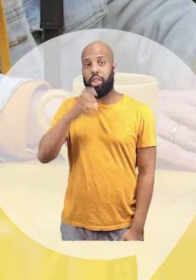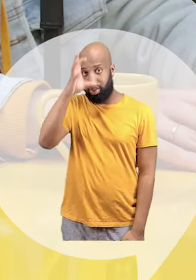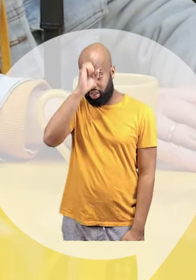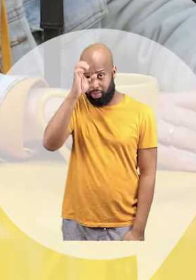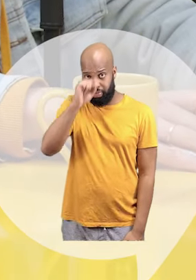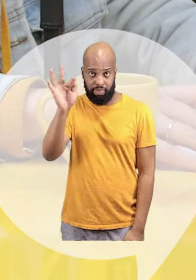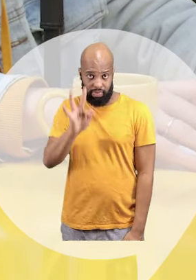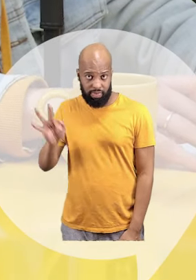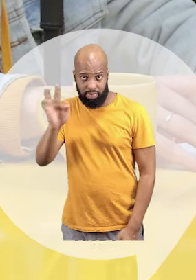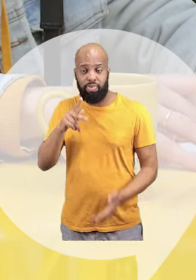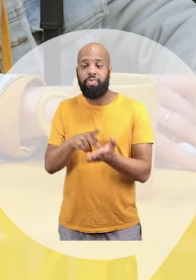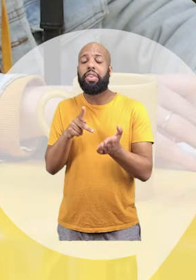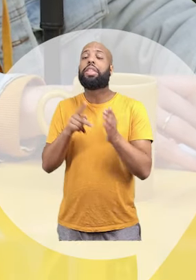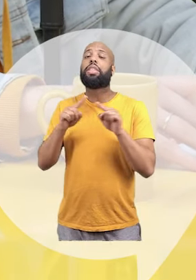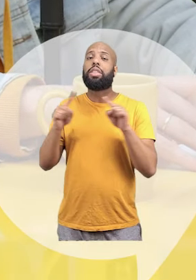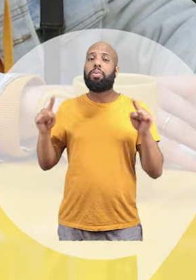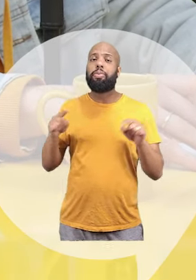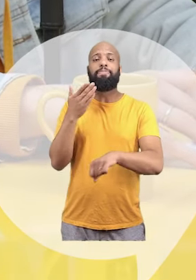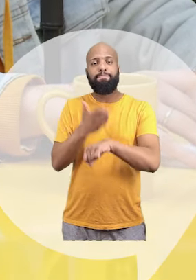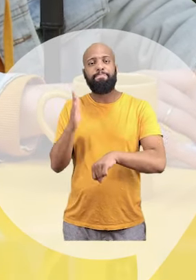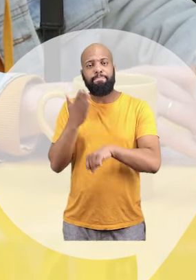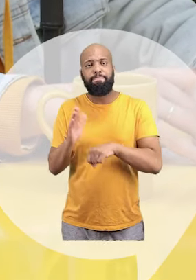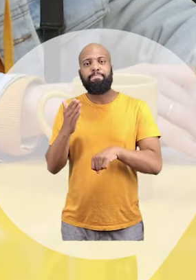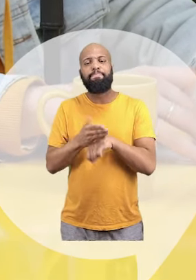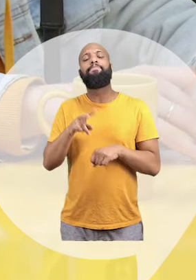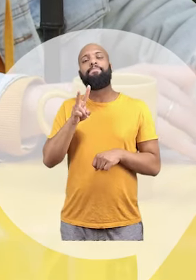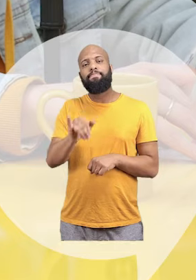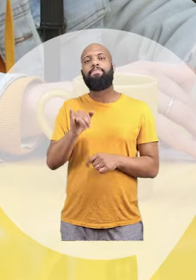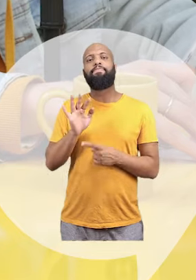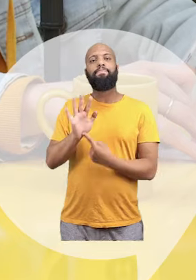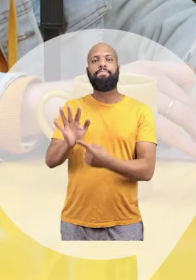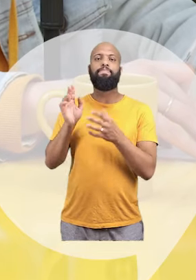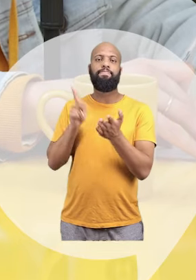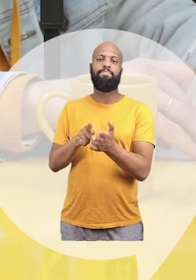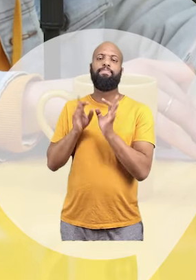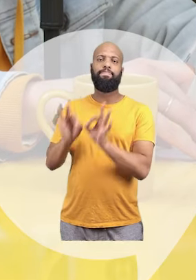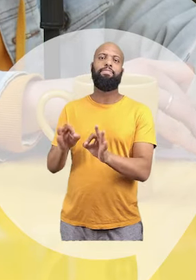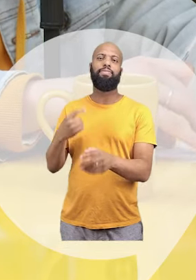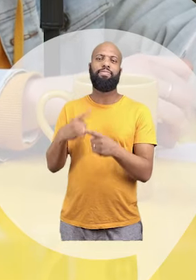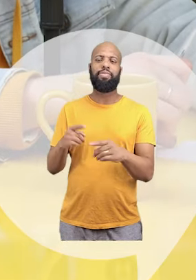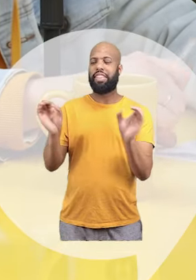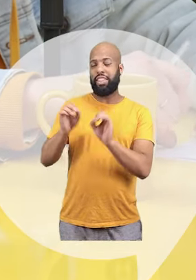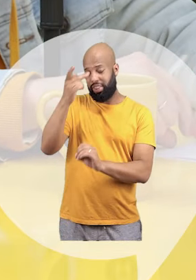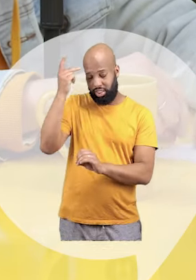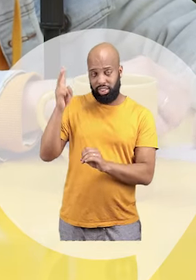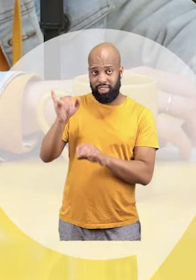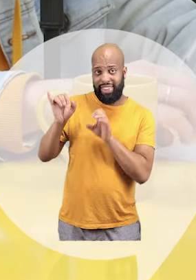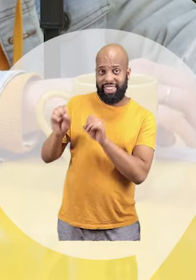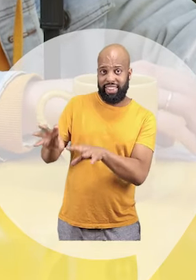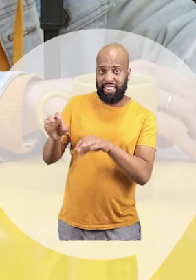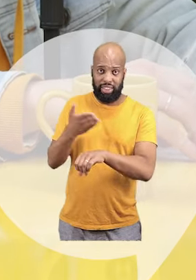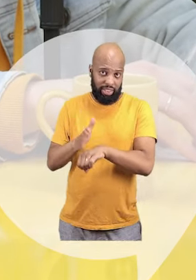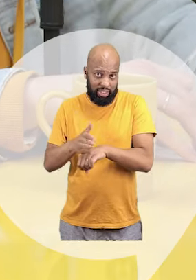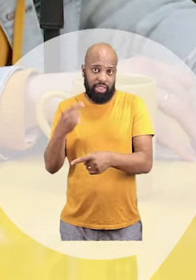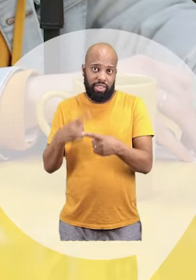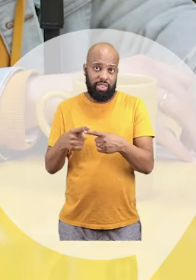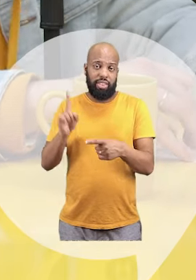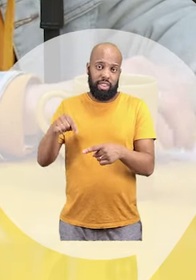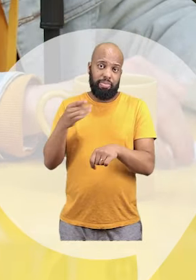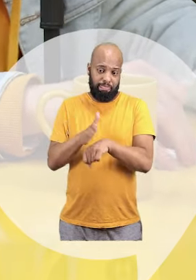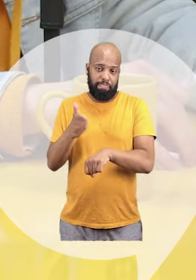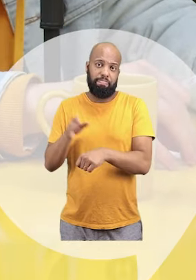a gente aprende muito na universidade mas a prática tipo assim ninguém te ensina prática né Afinal de